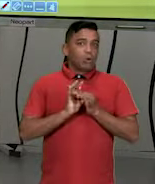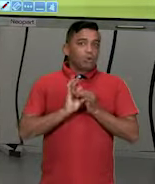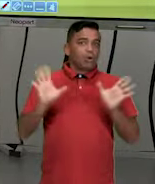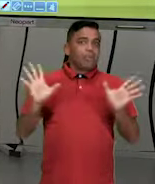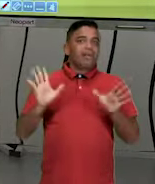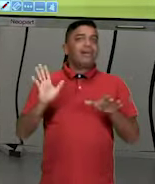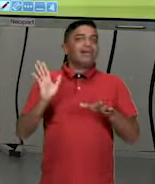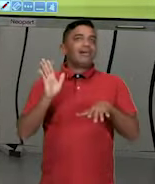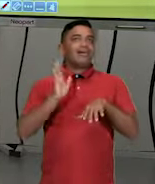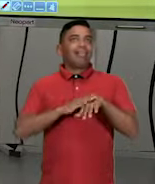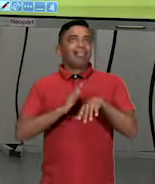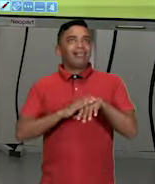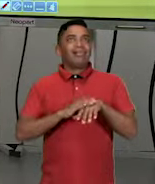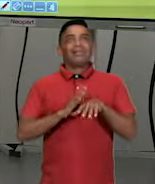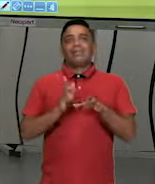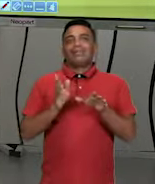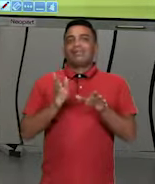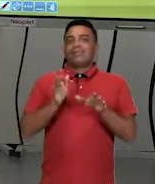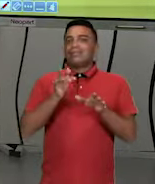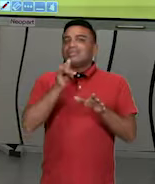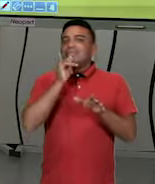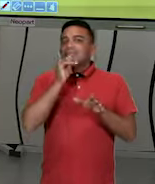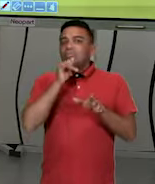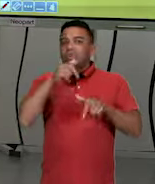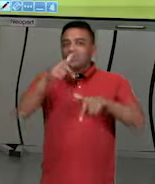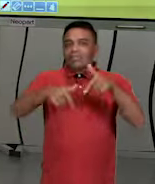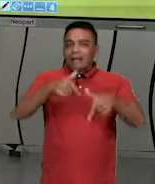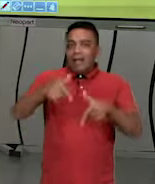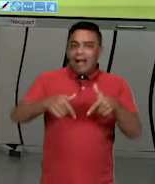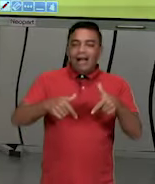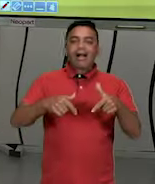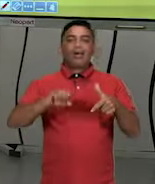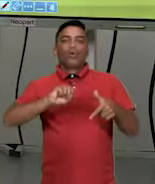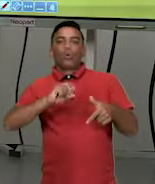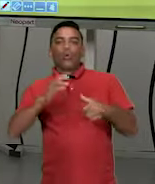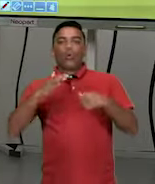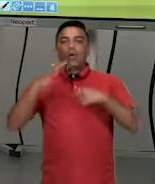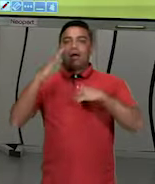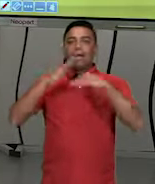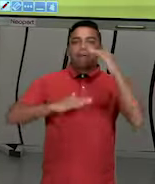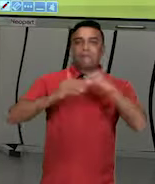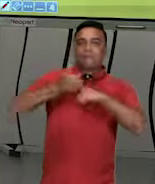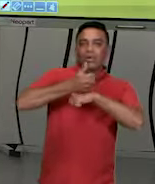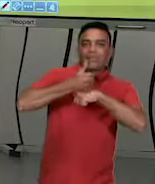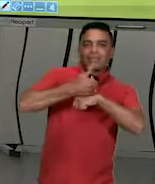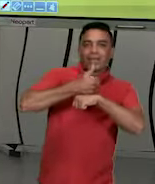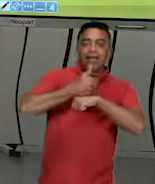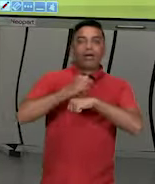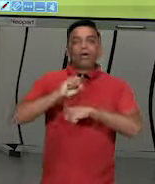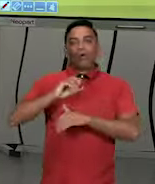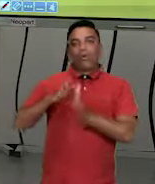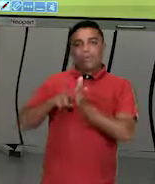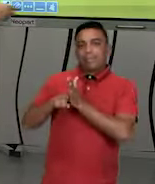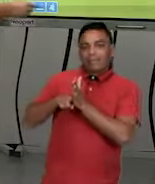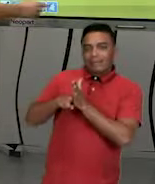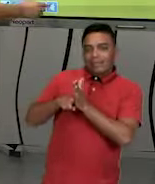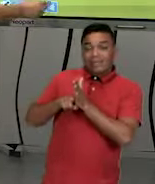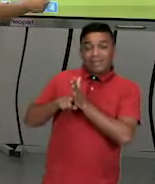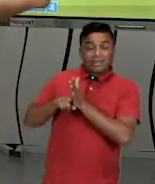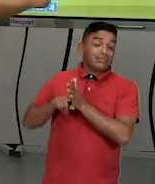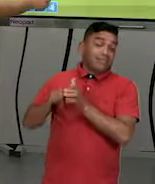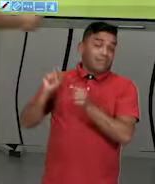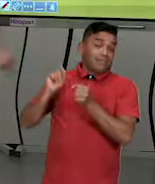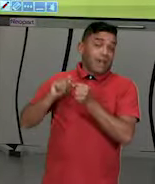a partir do cargo, a partir da profissão, a partir das pesquisas que aquelas pessoas fazem. Tudo bem?